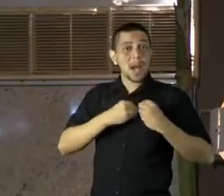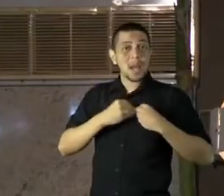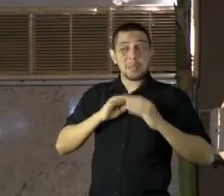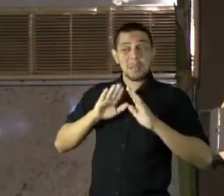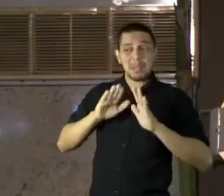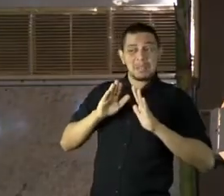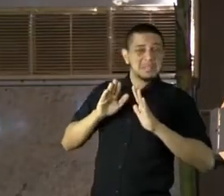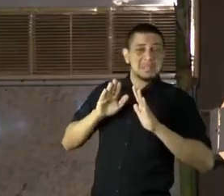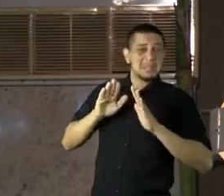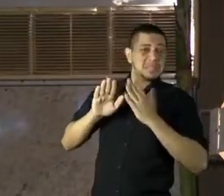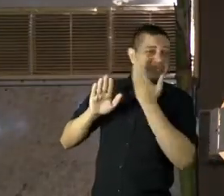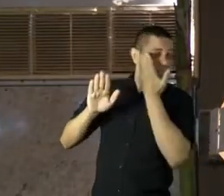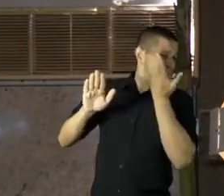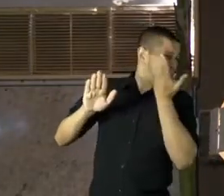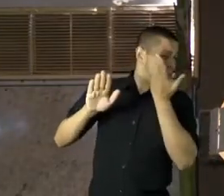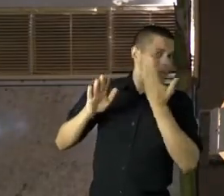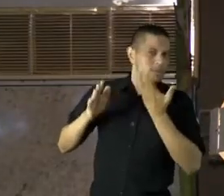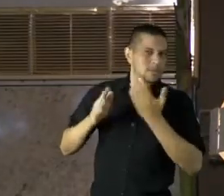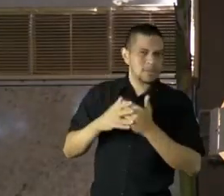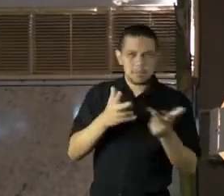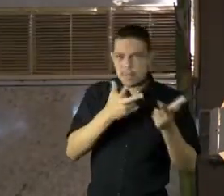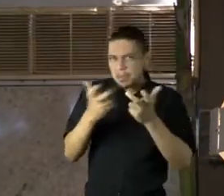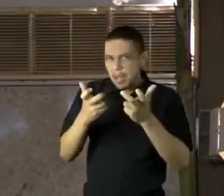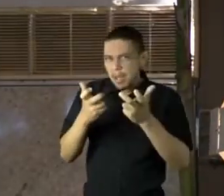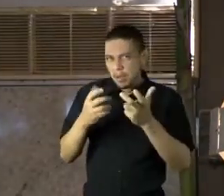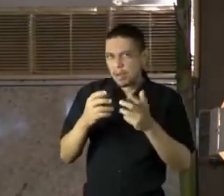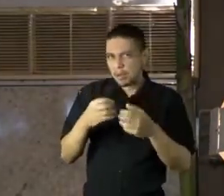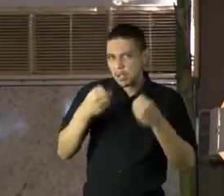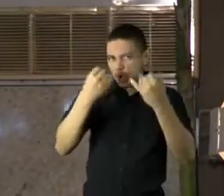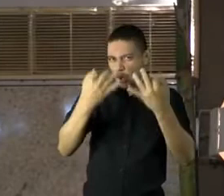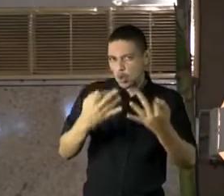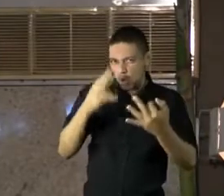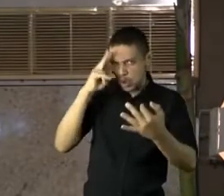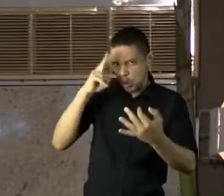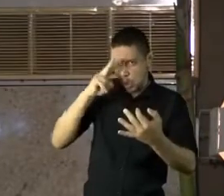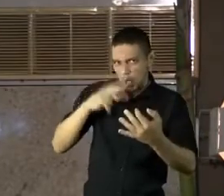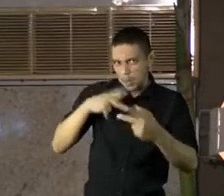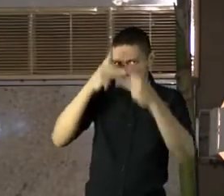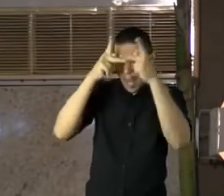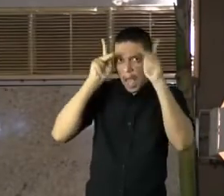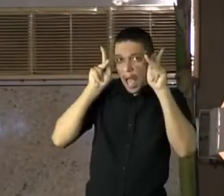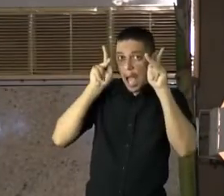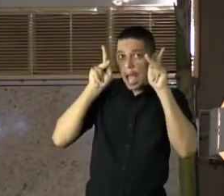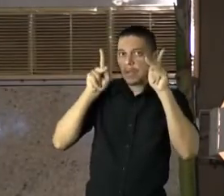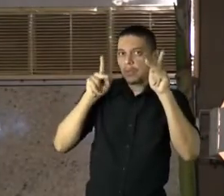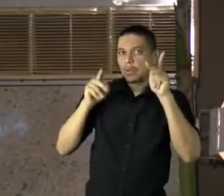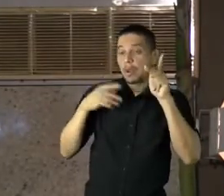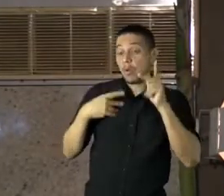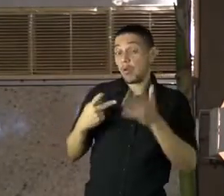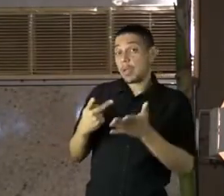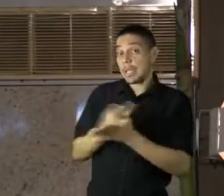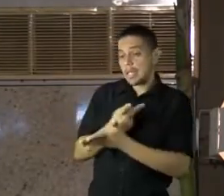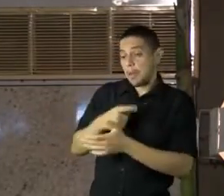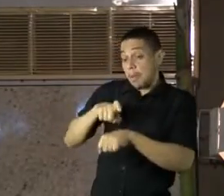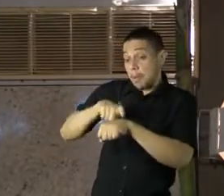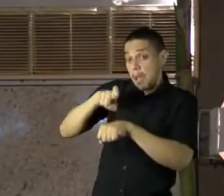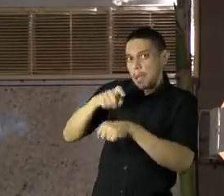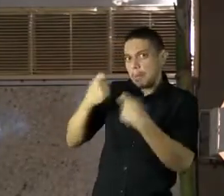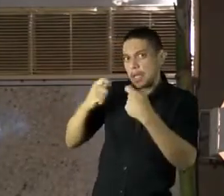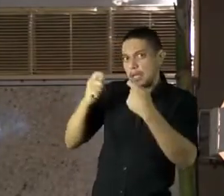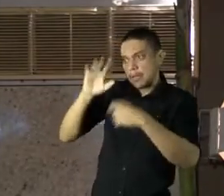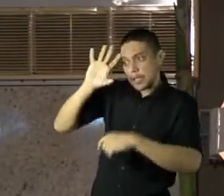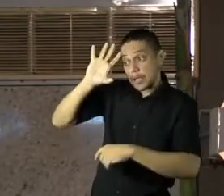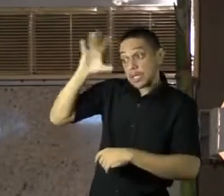Pilatos se viu Obrigado a tomar uma decisão eu não terminei o texto mas você pode ler você vai encontrar essa parte e